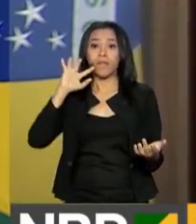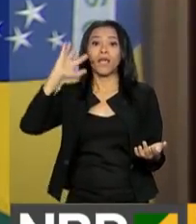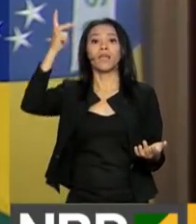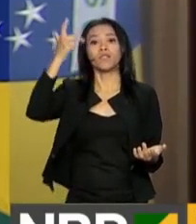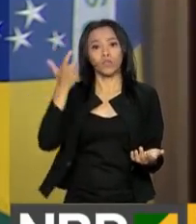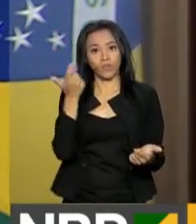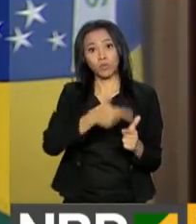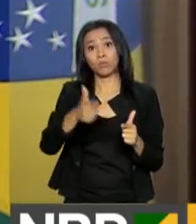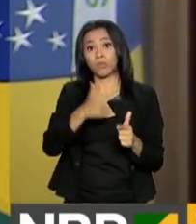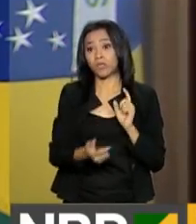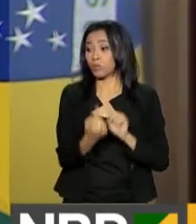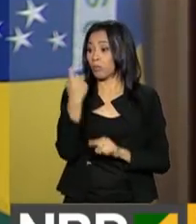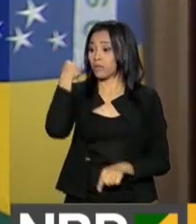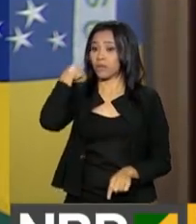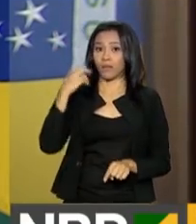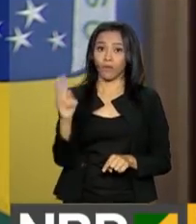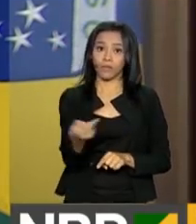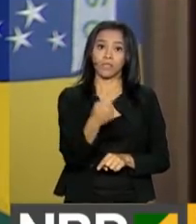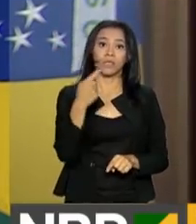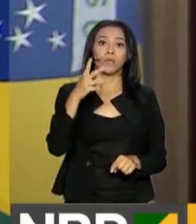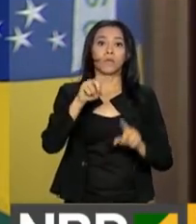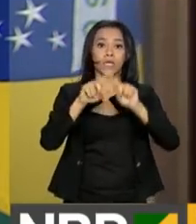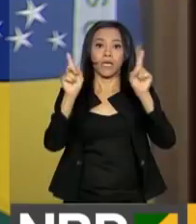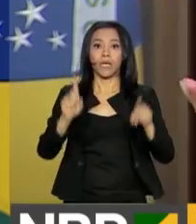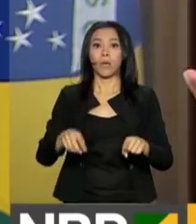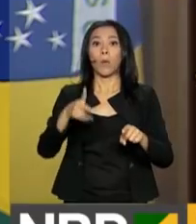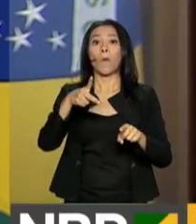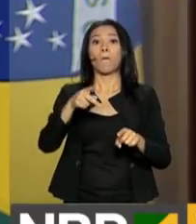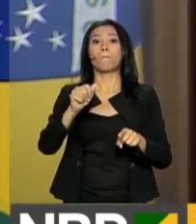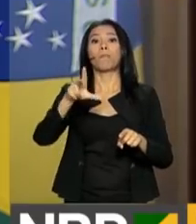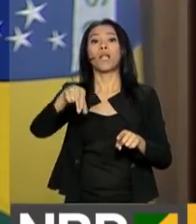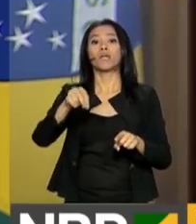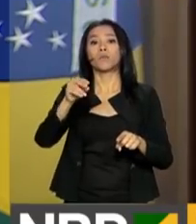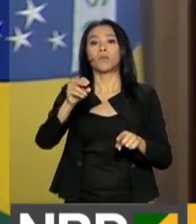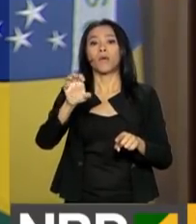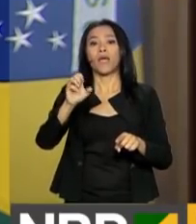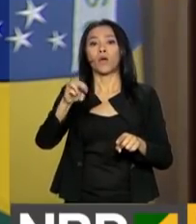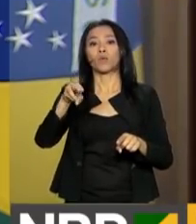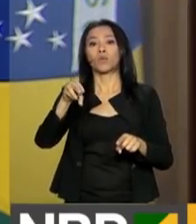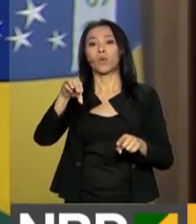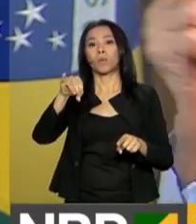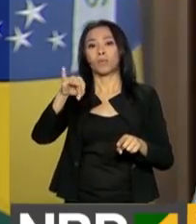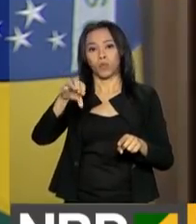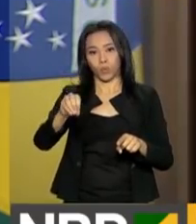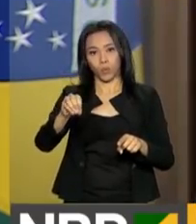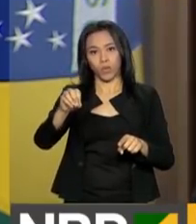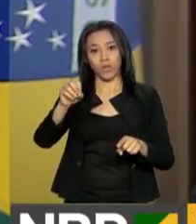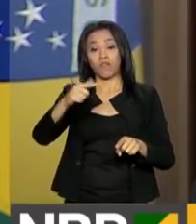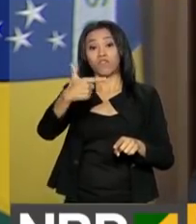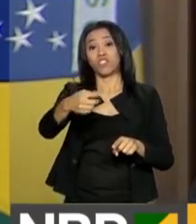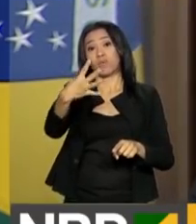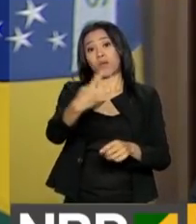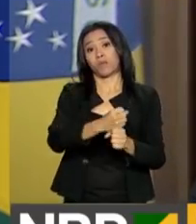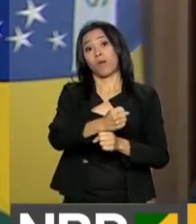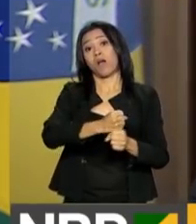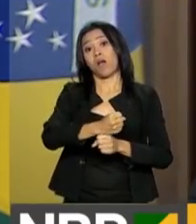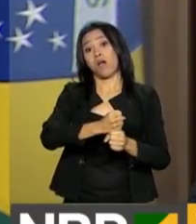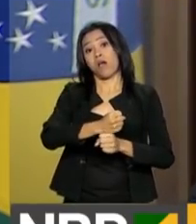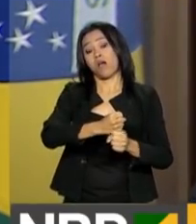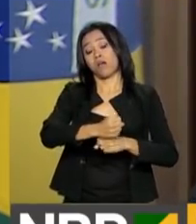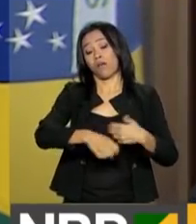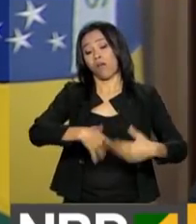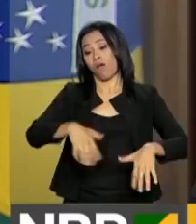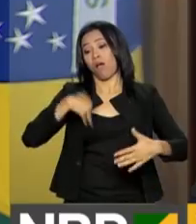dos planos econômicos isto rodou durante 24 anos 24 anos não se resolver ninguém tinha coragem de